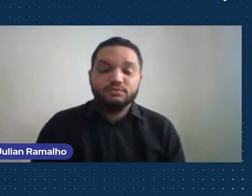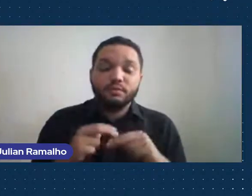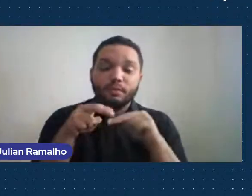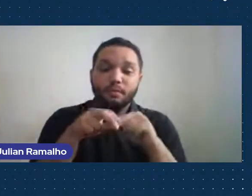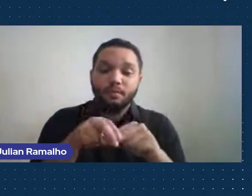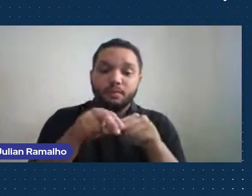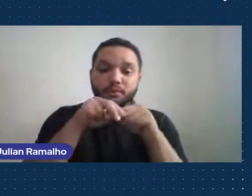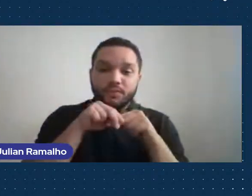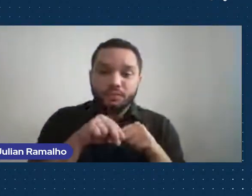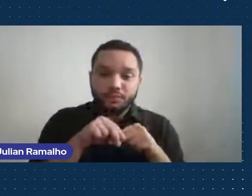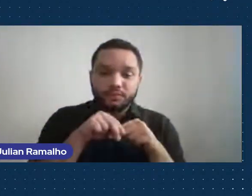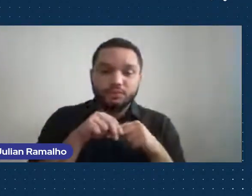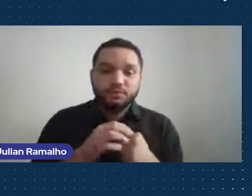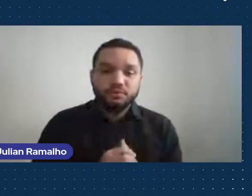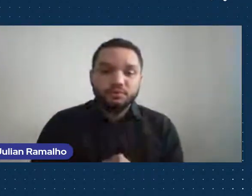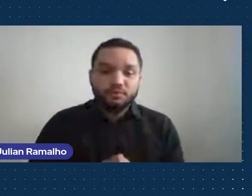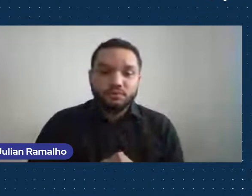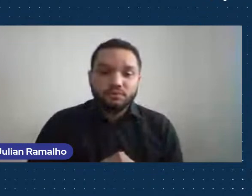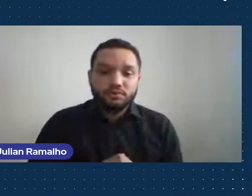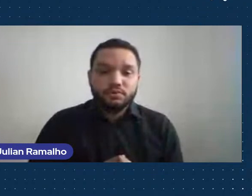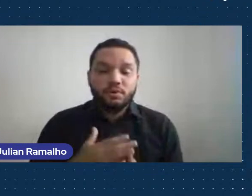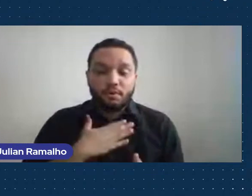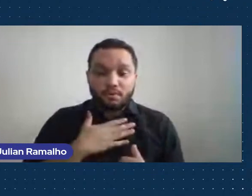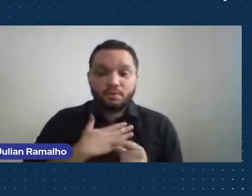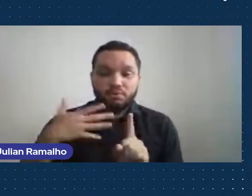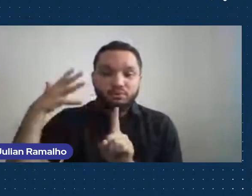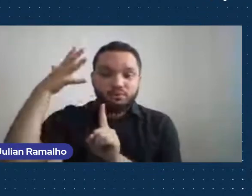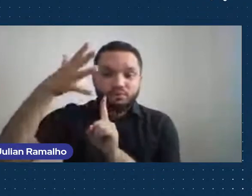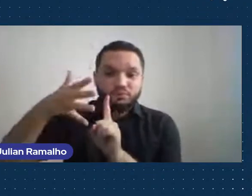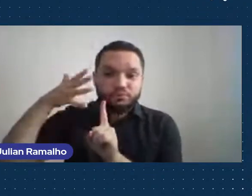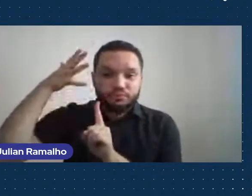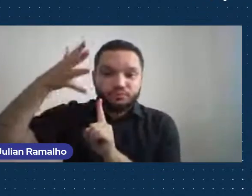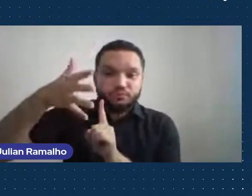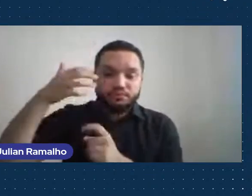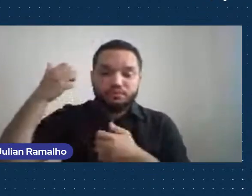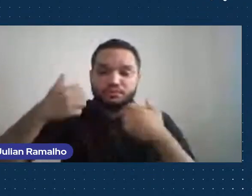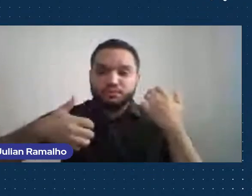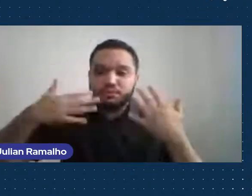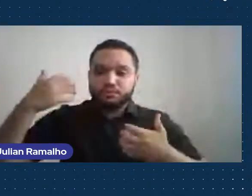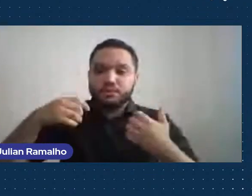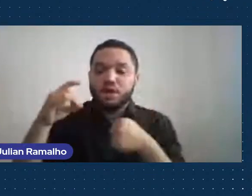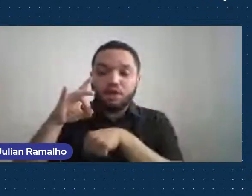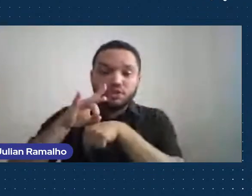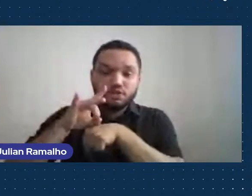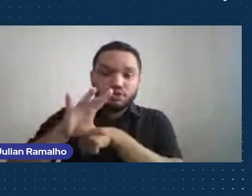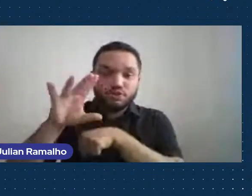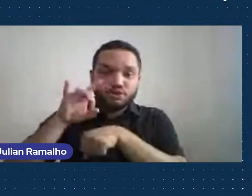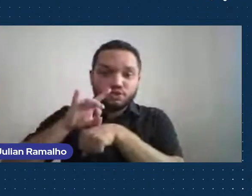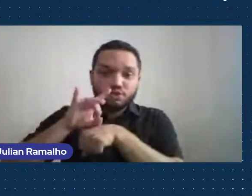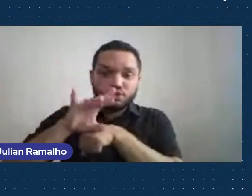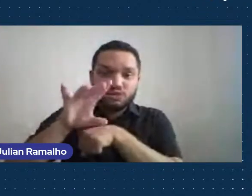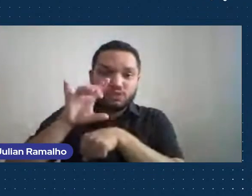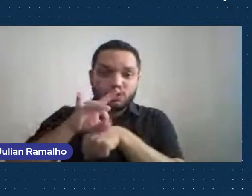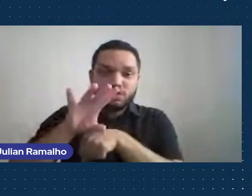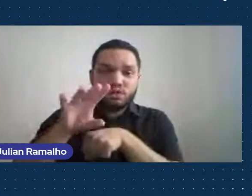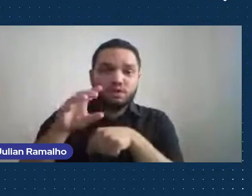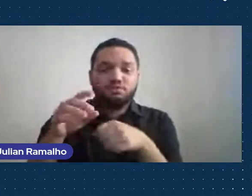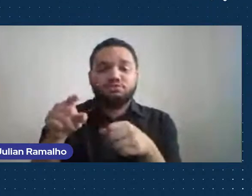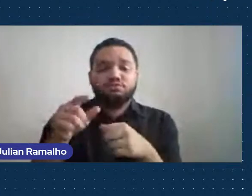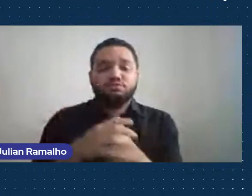isso, né, que essa fala vai exatamente trabalhar algumas dicas, né, que